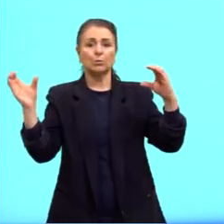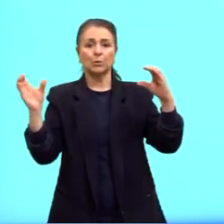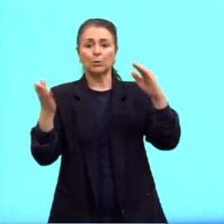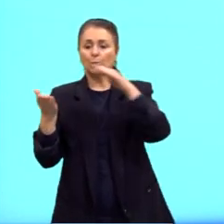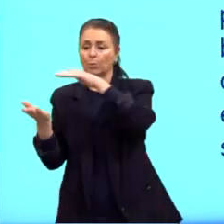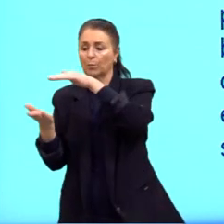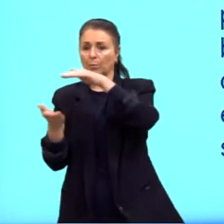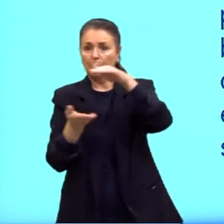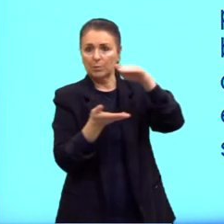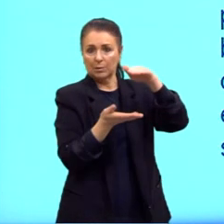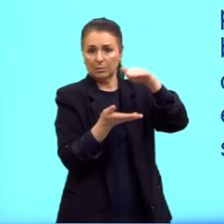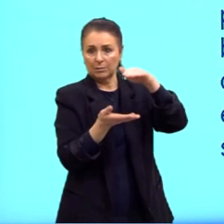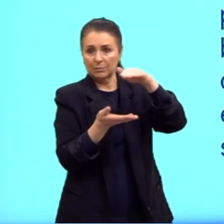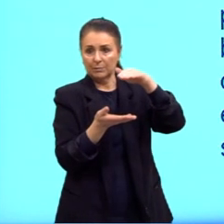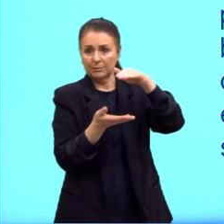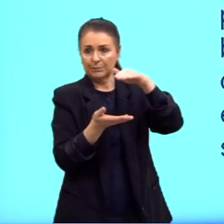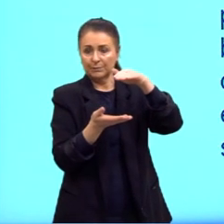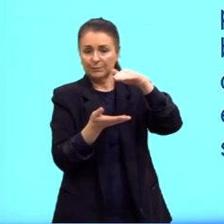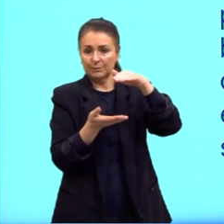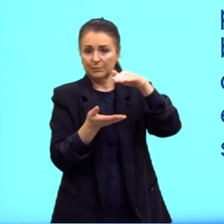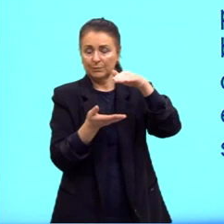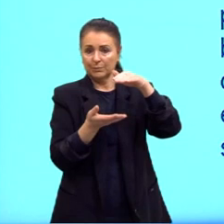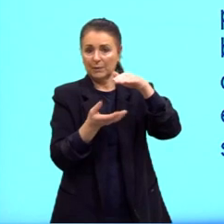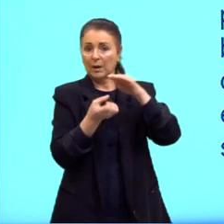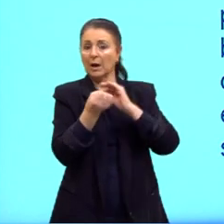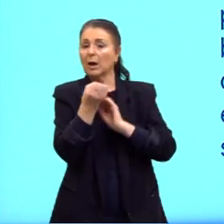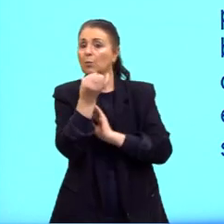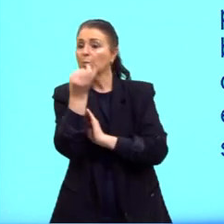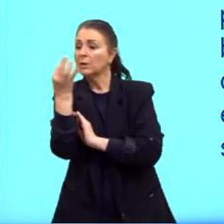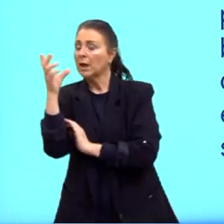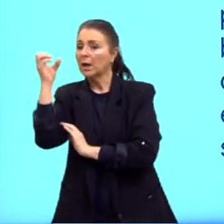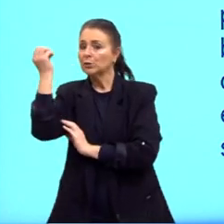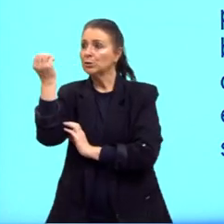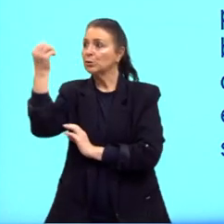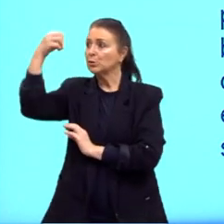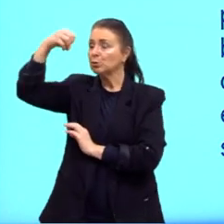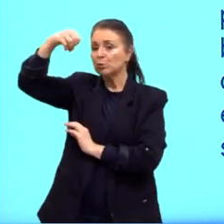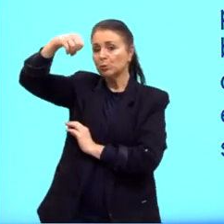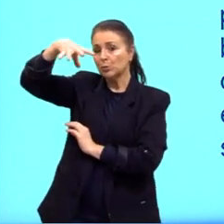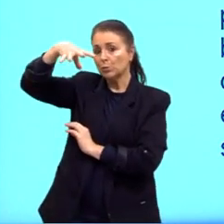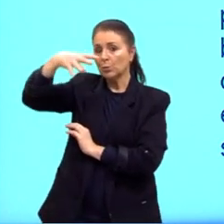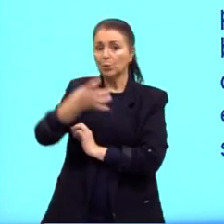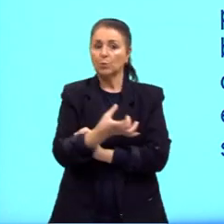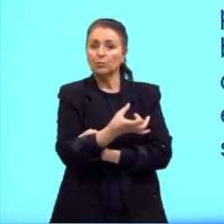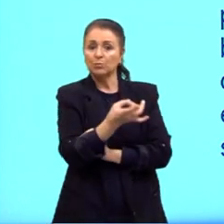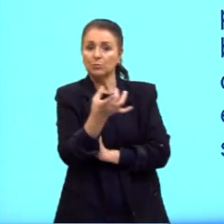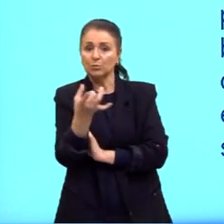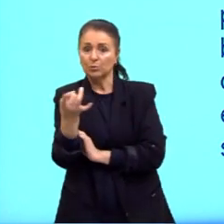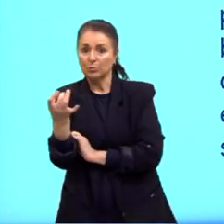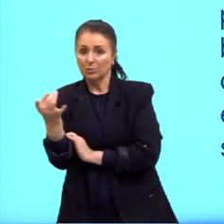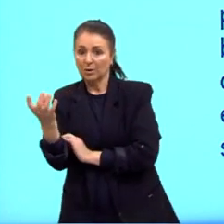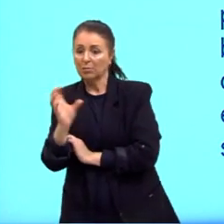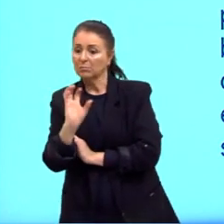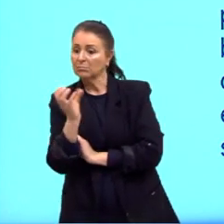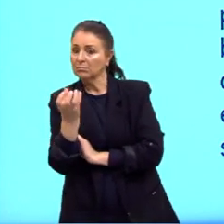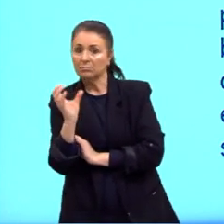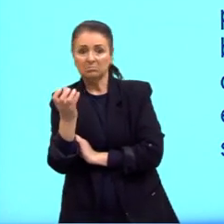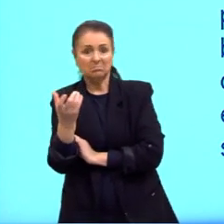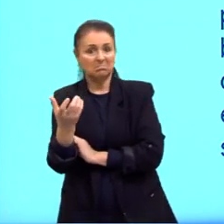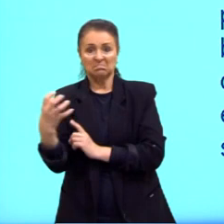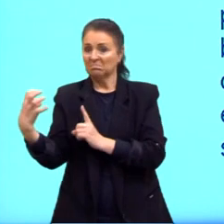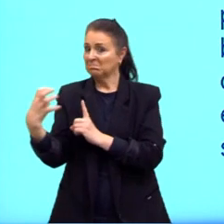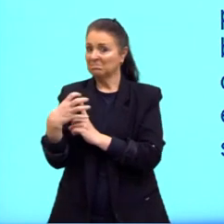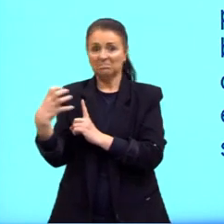tá então a intensidade da luz né de cada lâmpada não é afetada quando